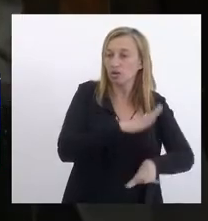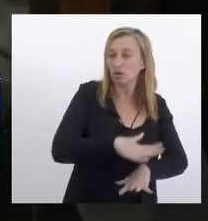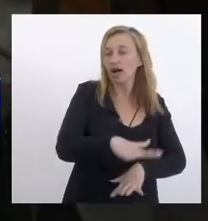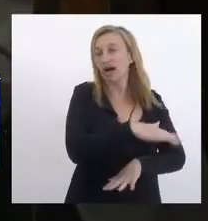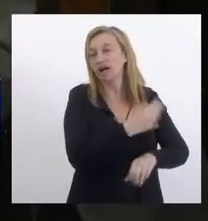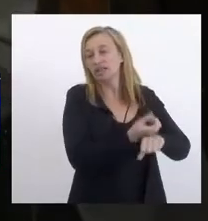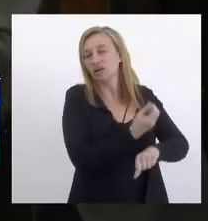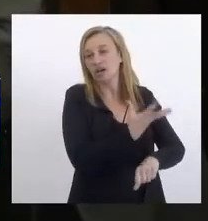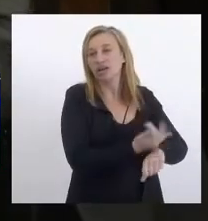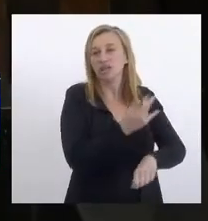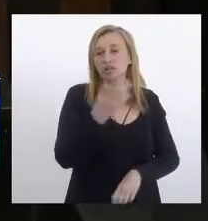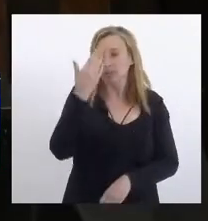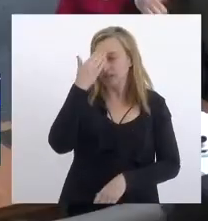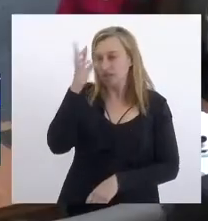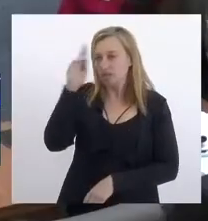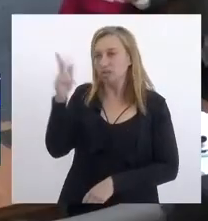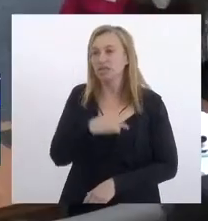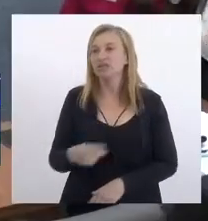UERJ. Muito obrigado, senhor.